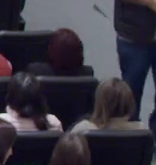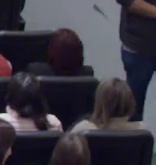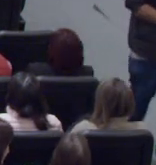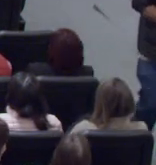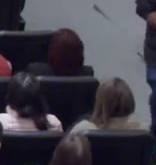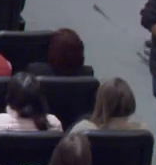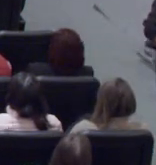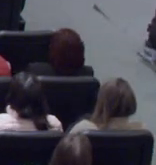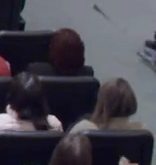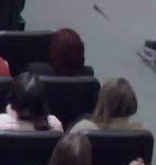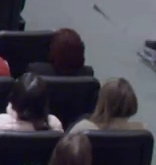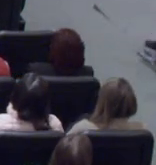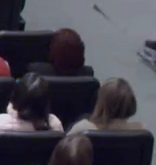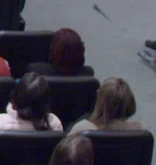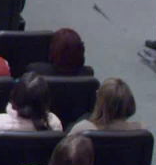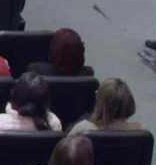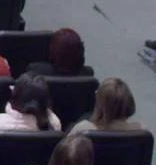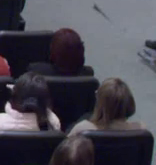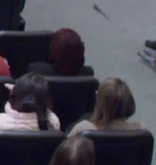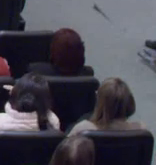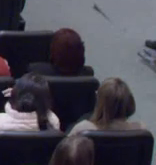Tá bem. Então,